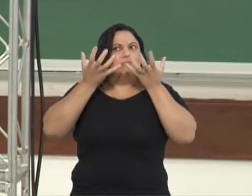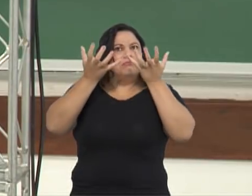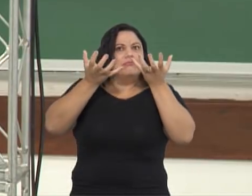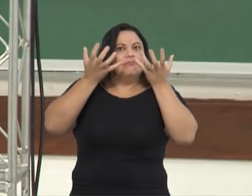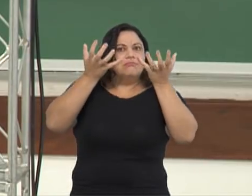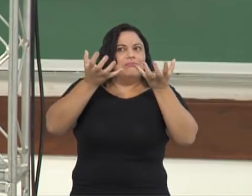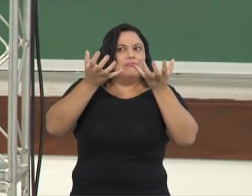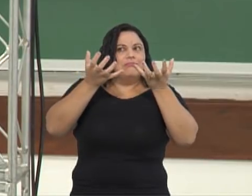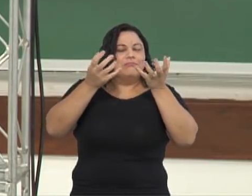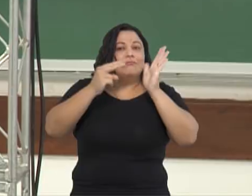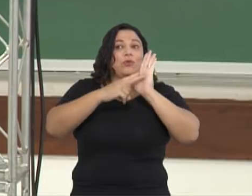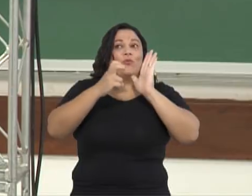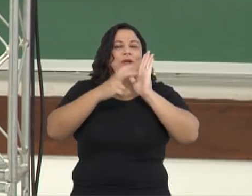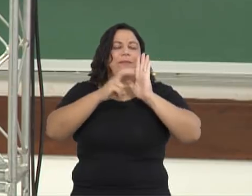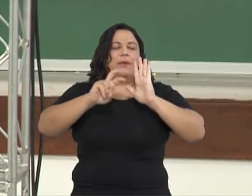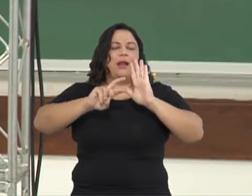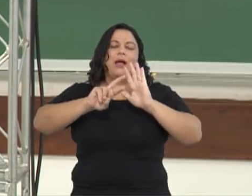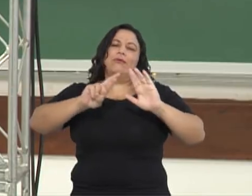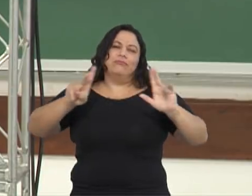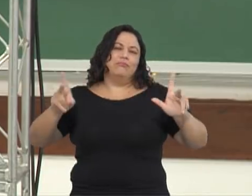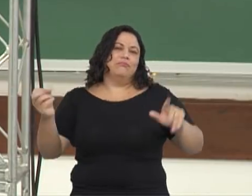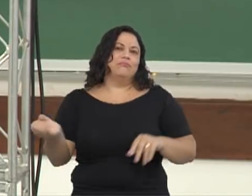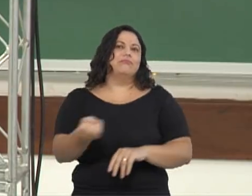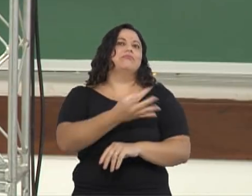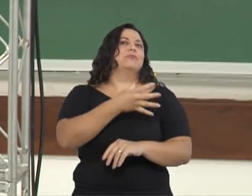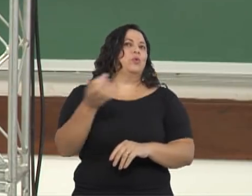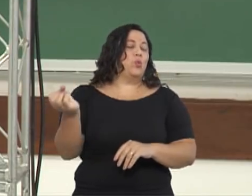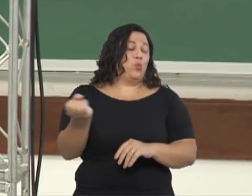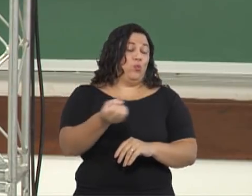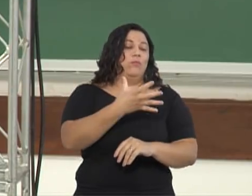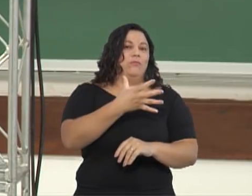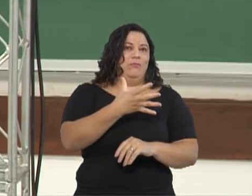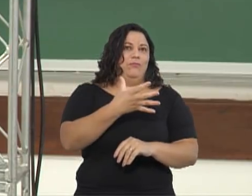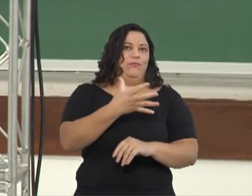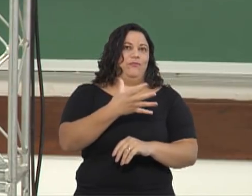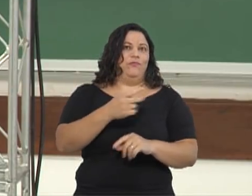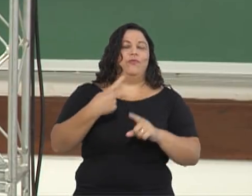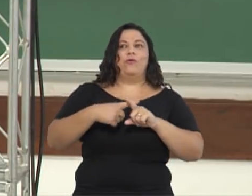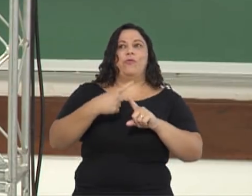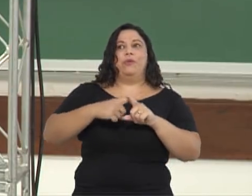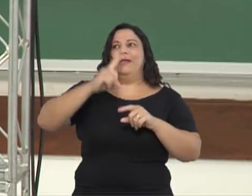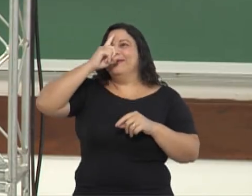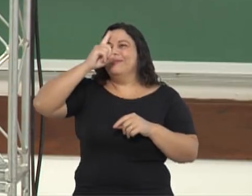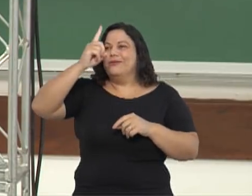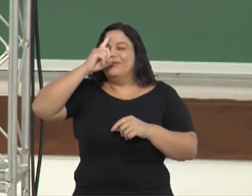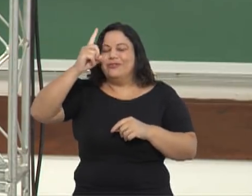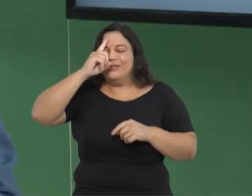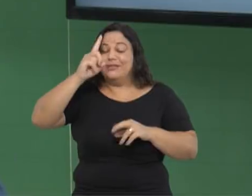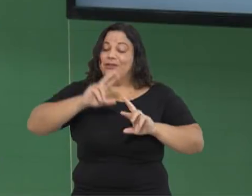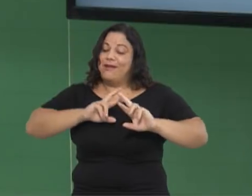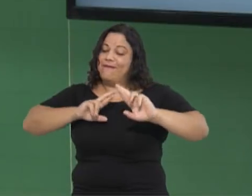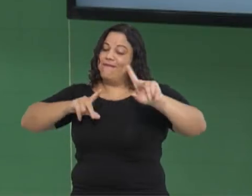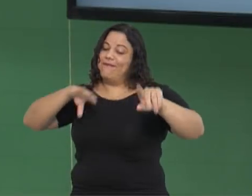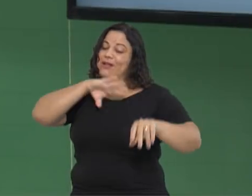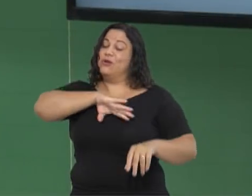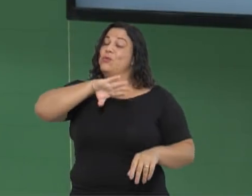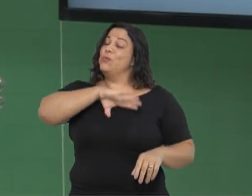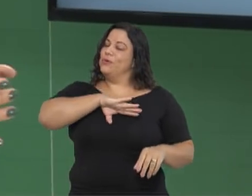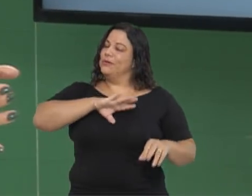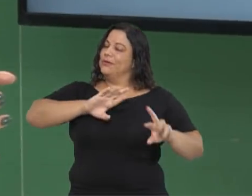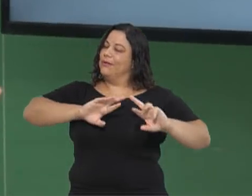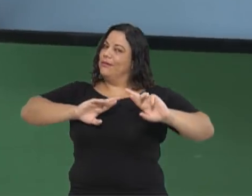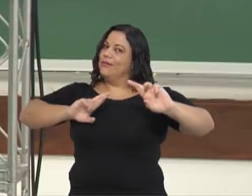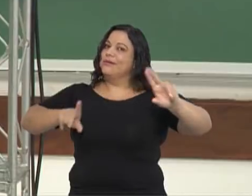novo vocabulário que não faz parte do nosso dia a dia da língua portuguesa. Então, vamos lá